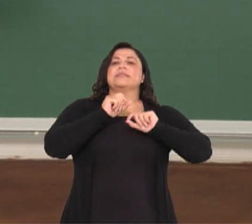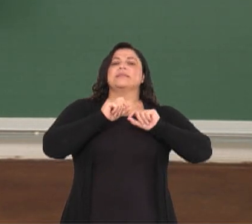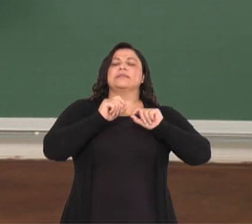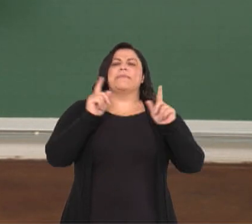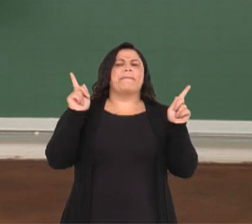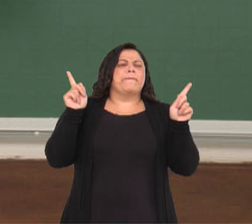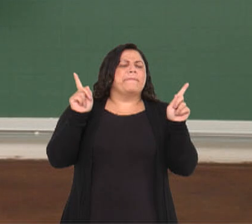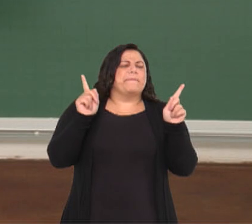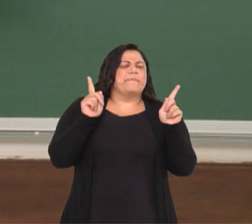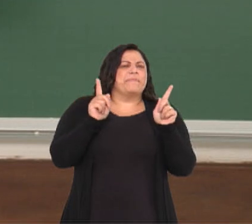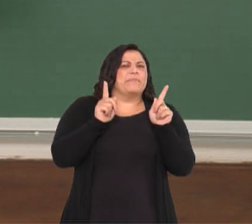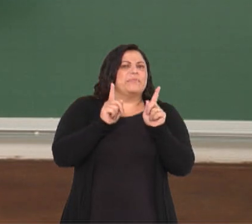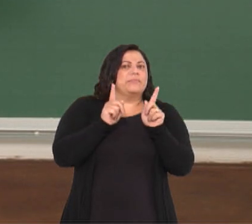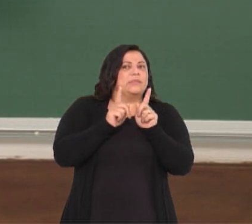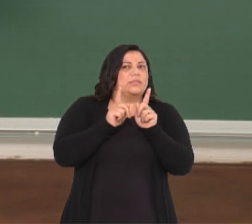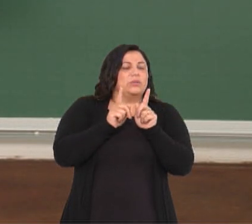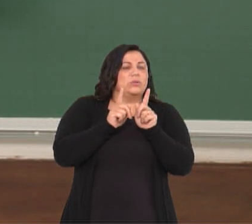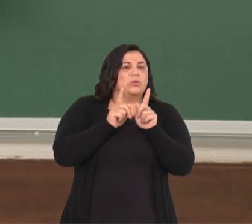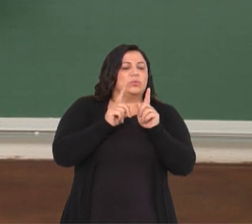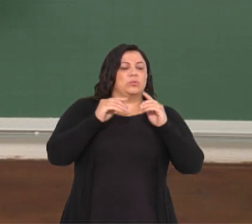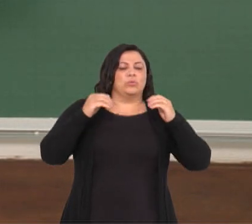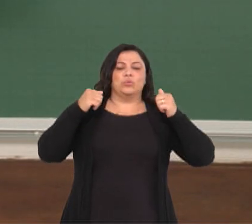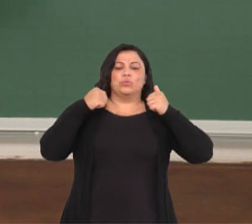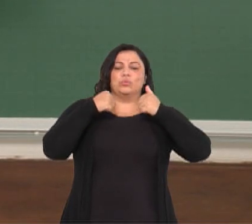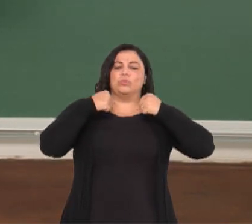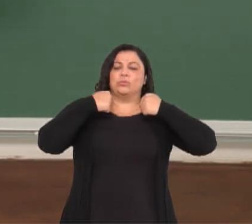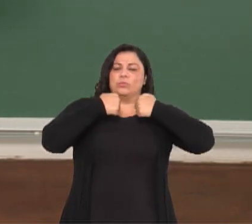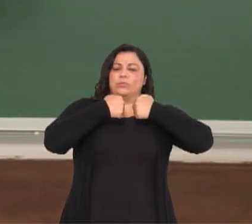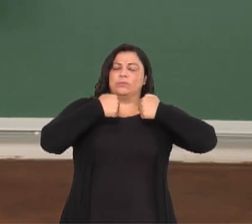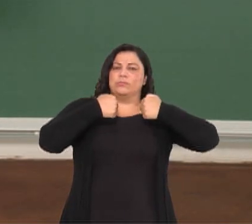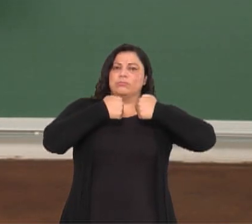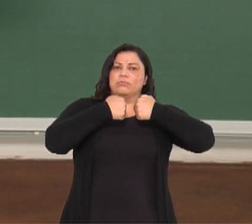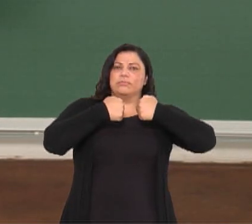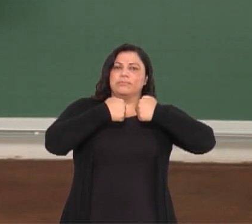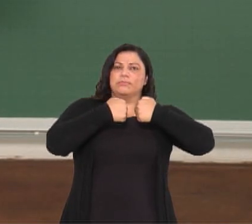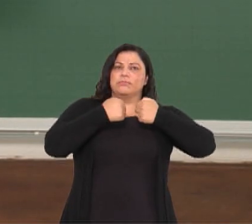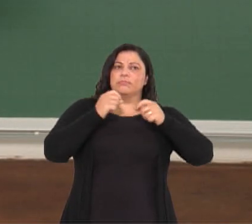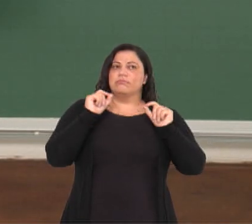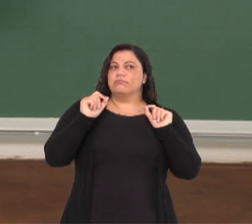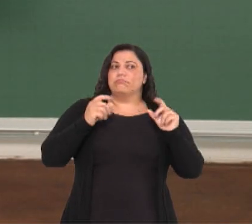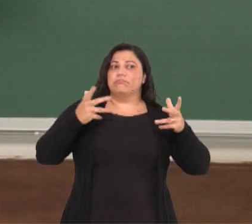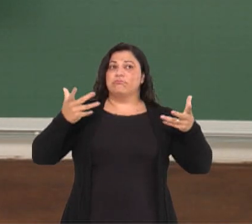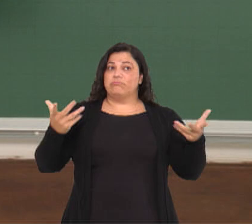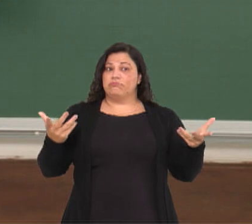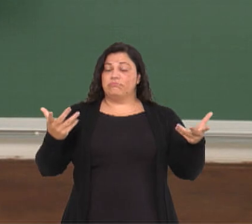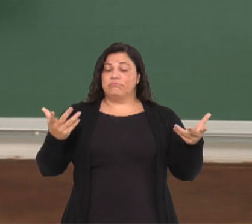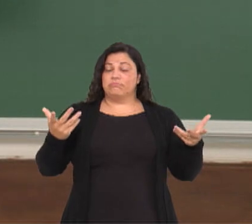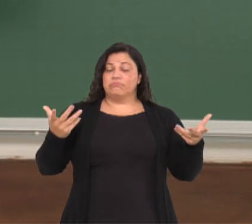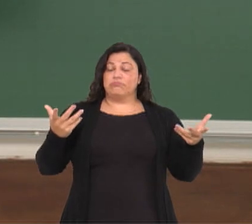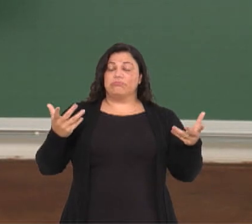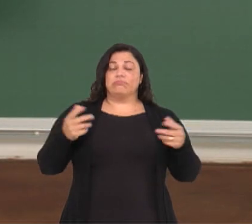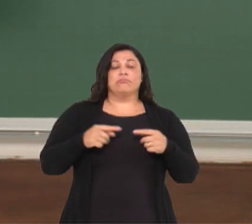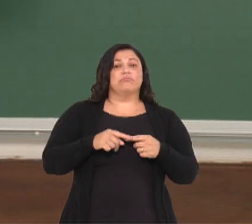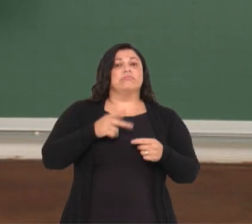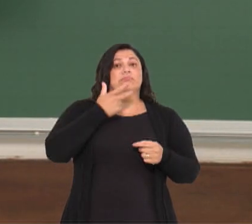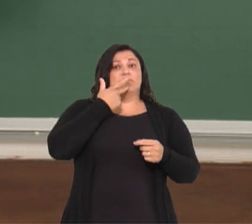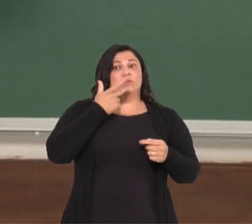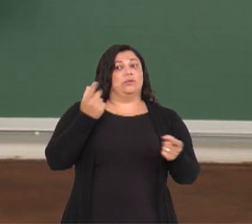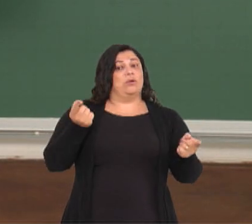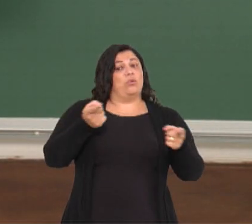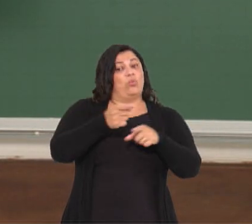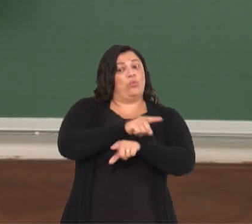menos força uma carga causa sobre a outra? Veja que é o contrário do que a alternativa está